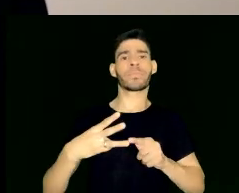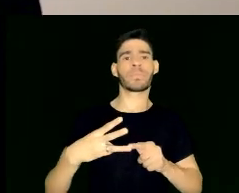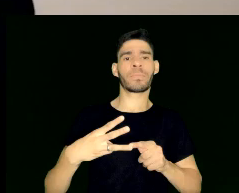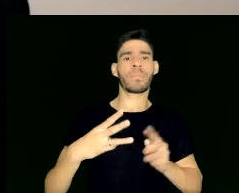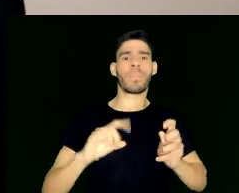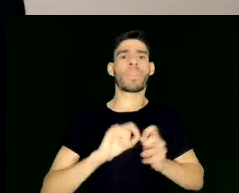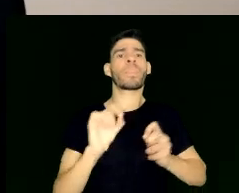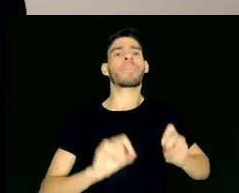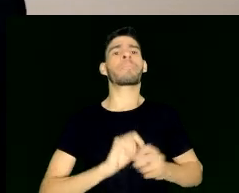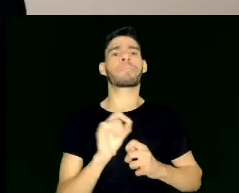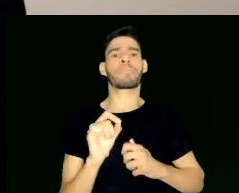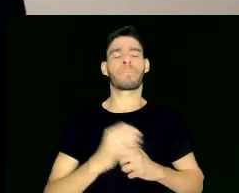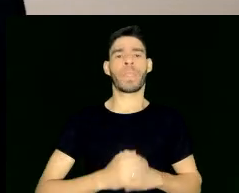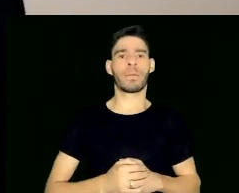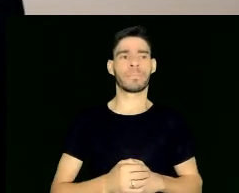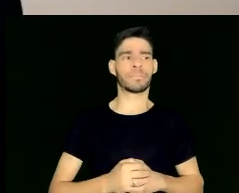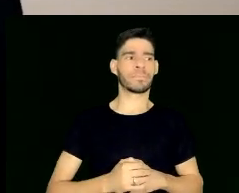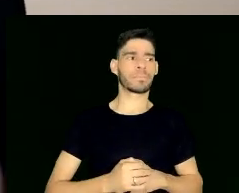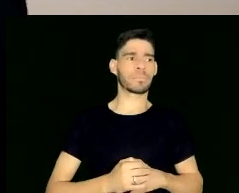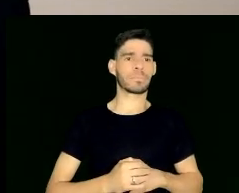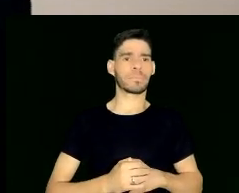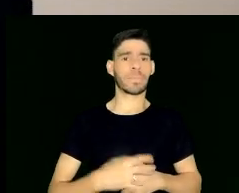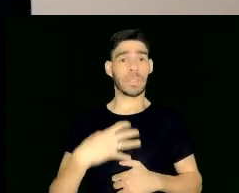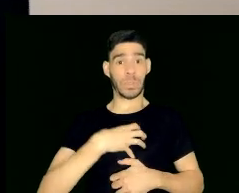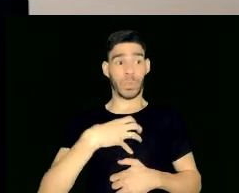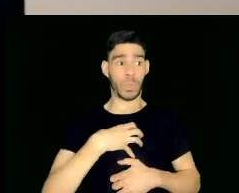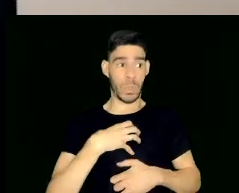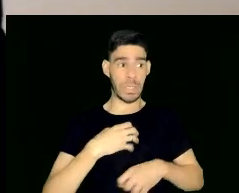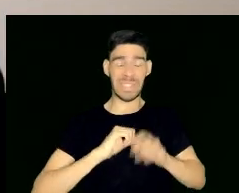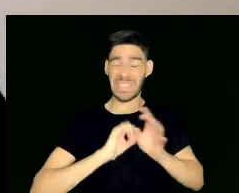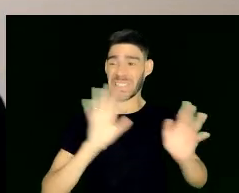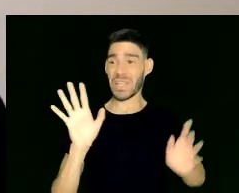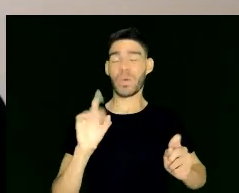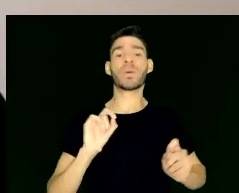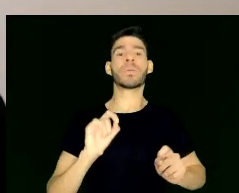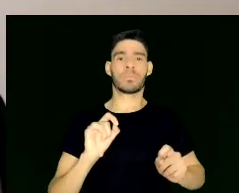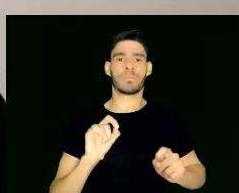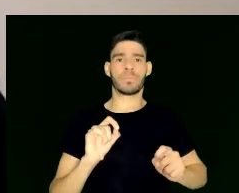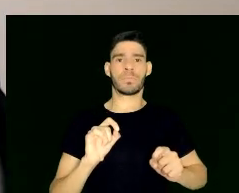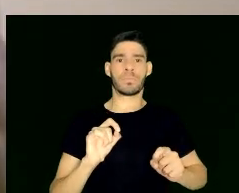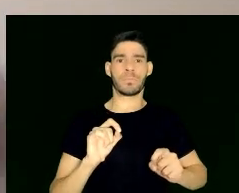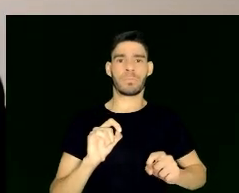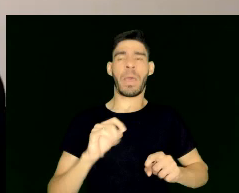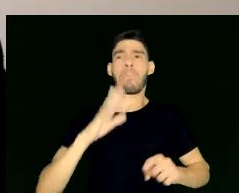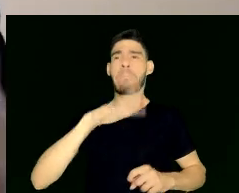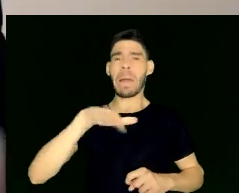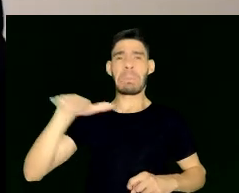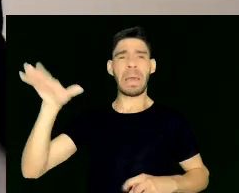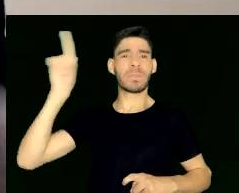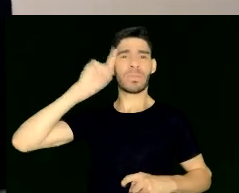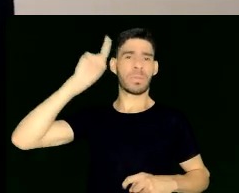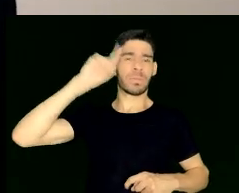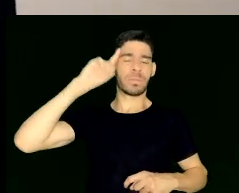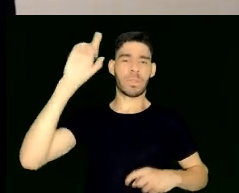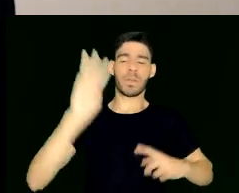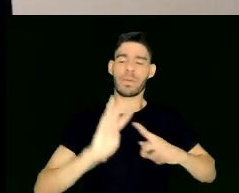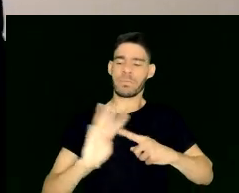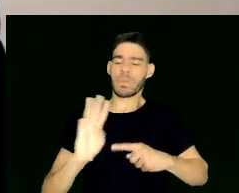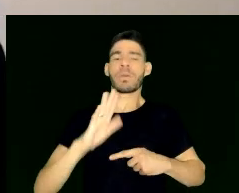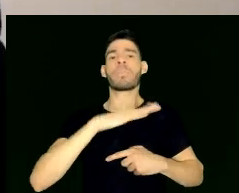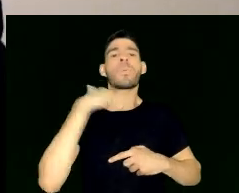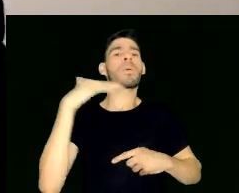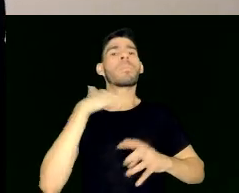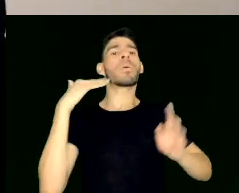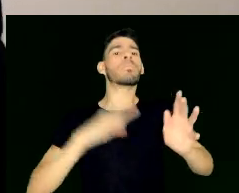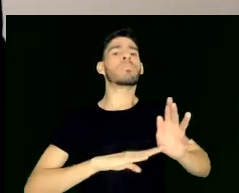Terceiro, a iminência da situação também é clara. A cada dia, mais e mais indígenas vêm morrendo,